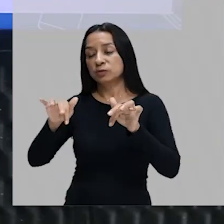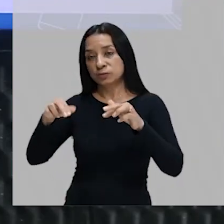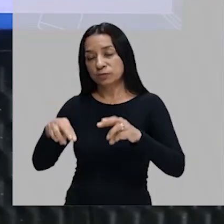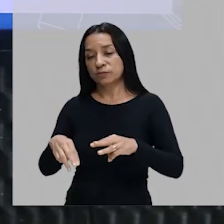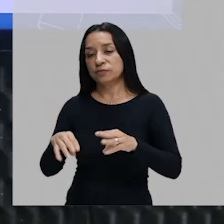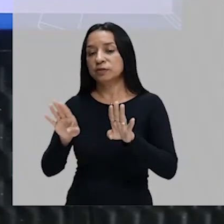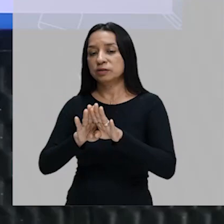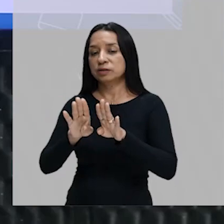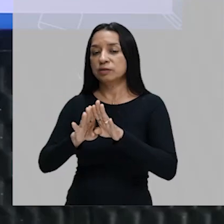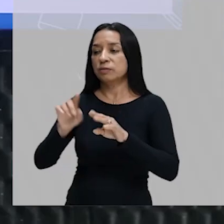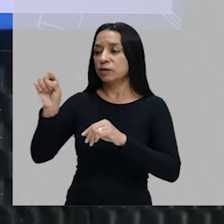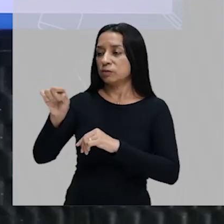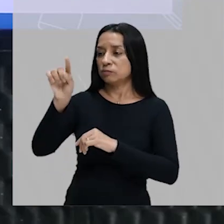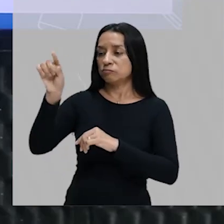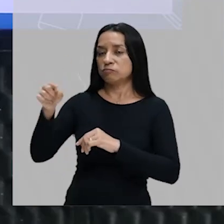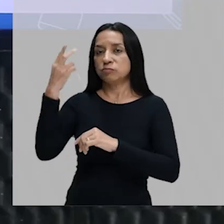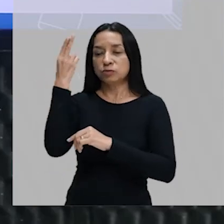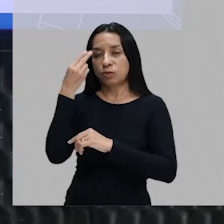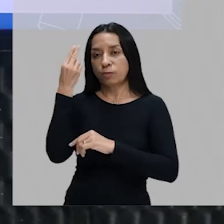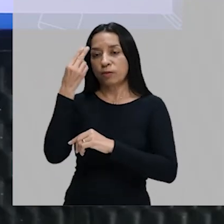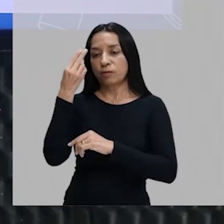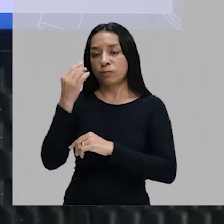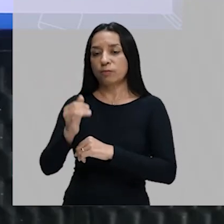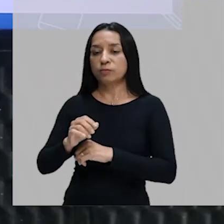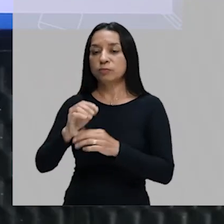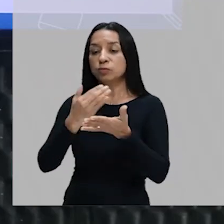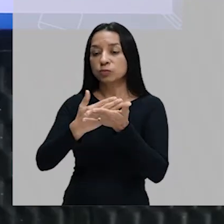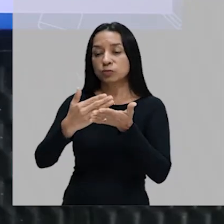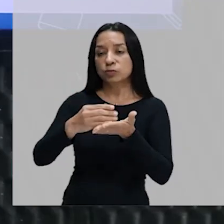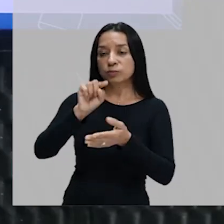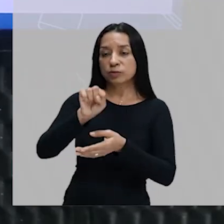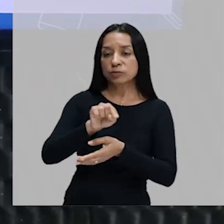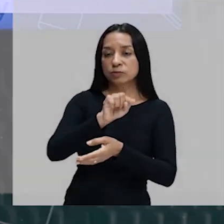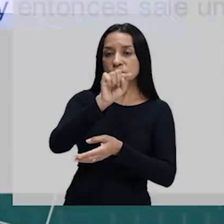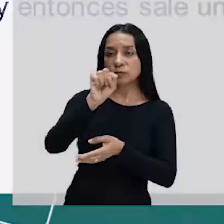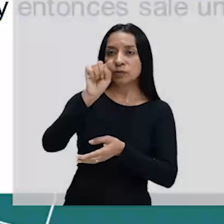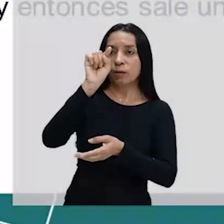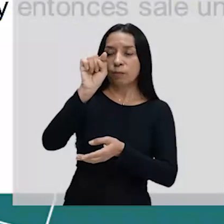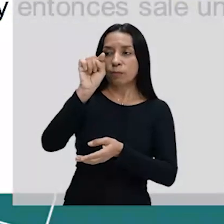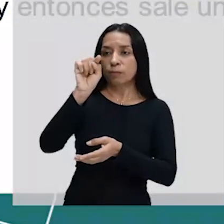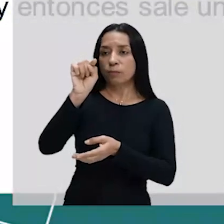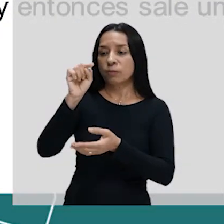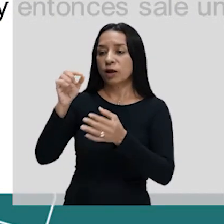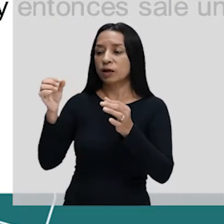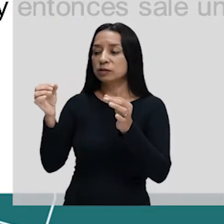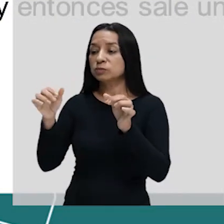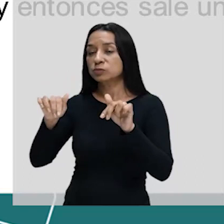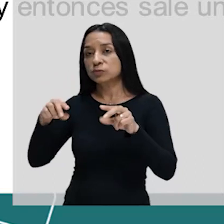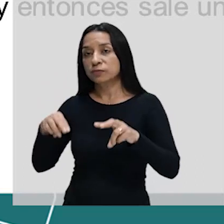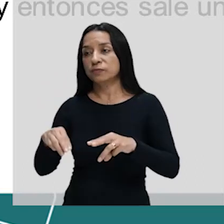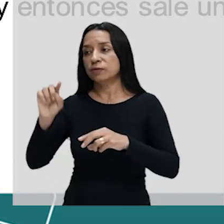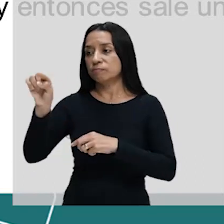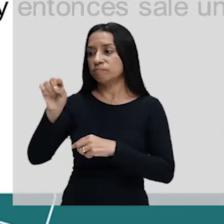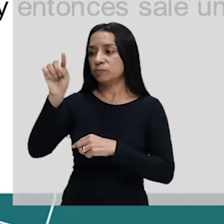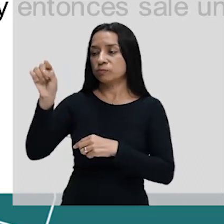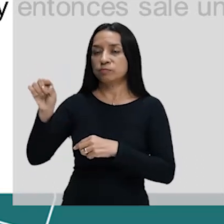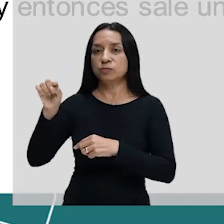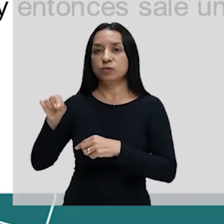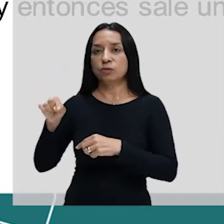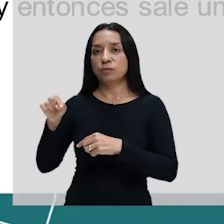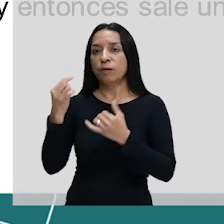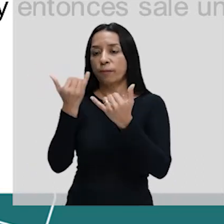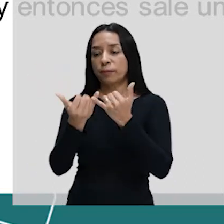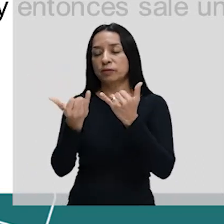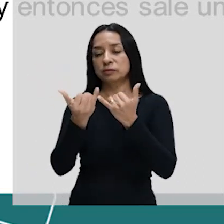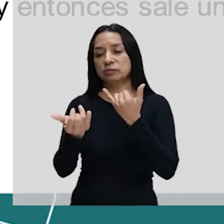interrogação normal, como a gente escreve na língua portuguesa. E eles contestam, voy bien, né? E eles